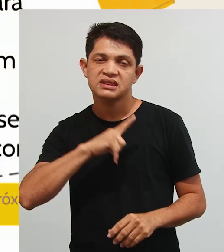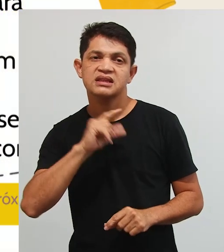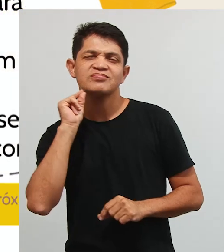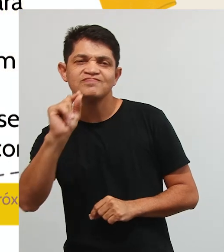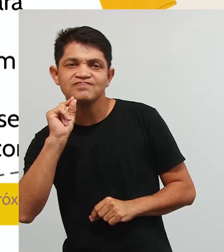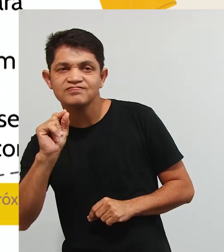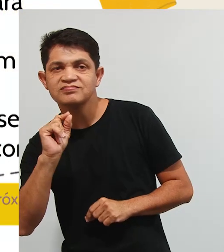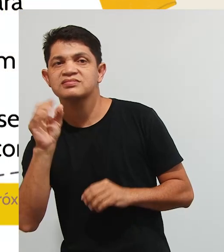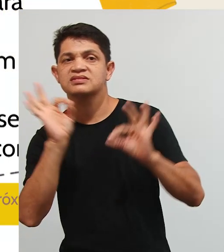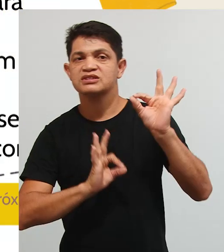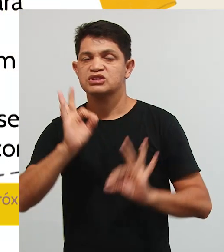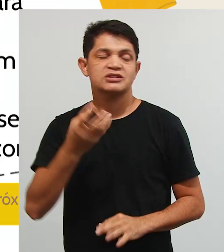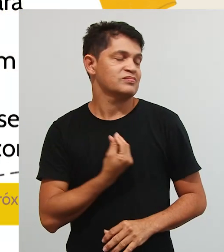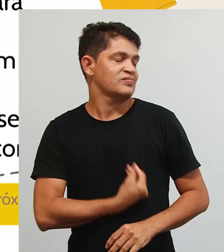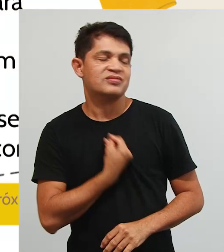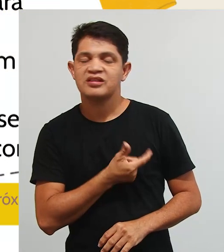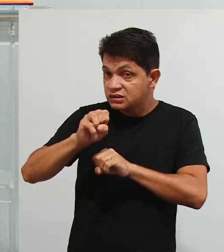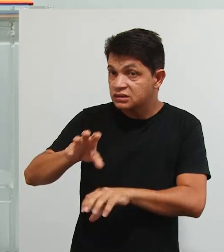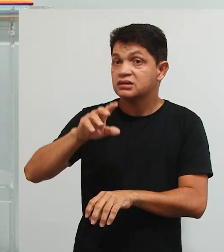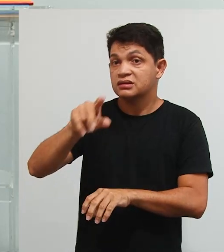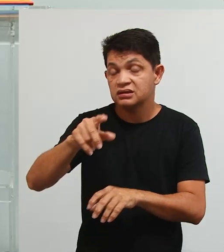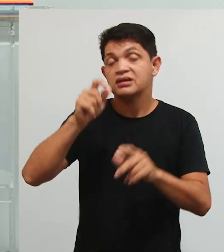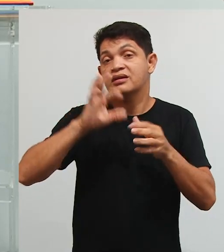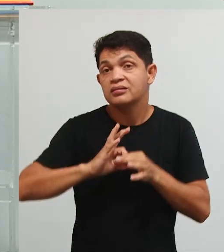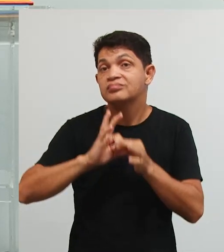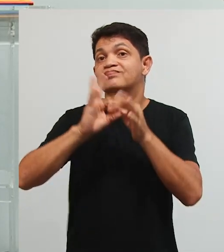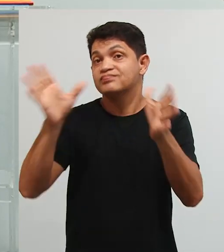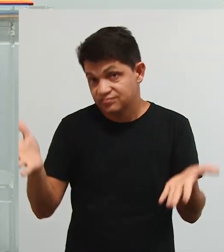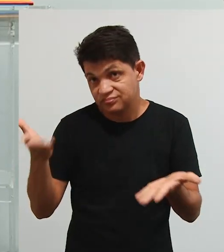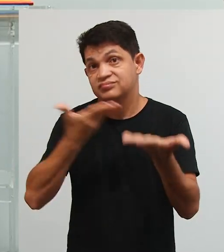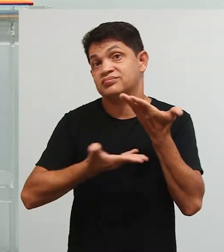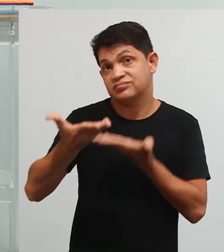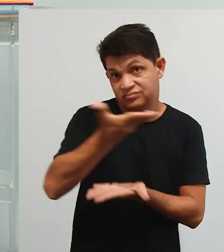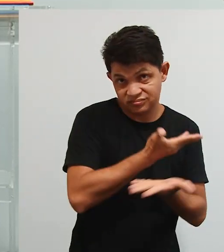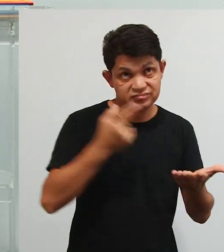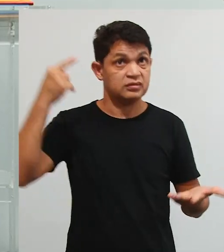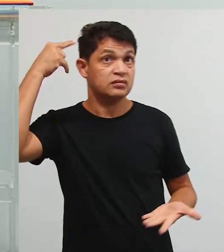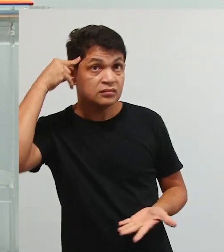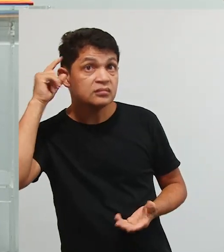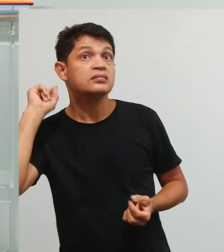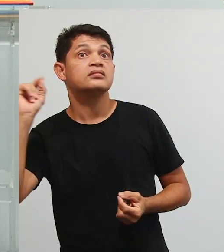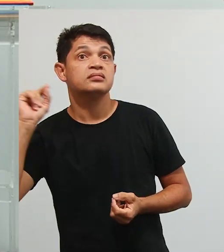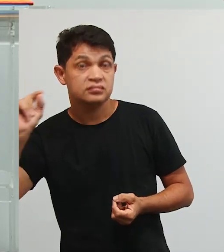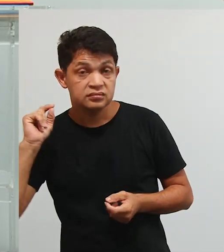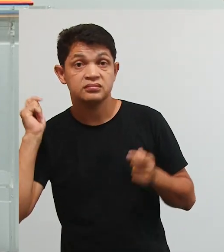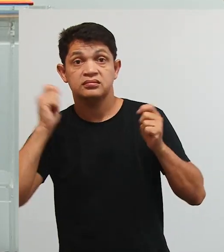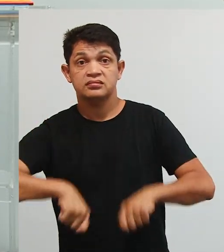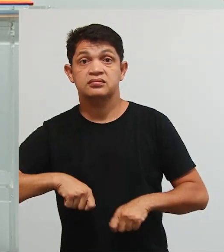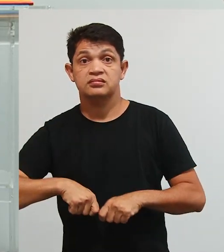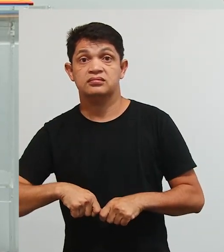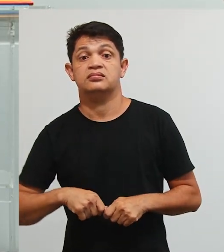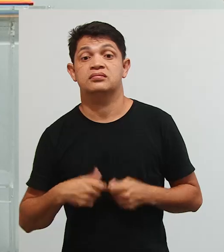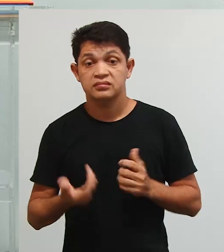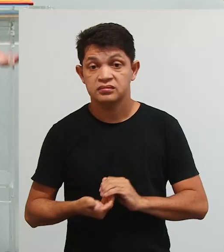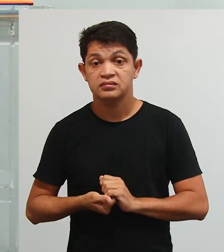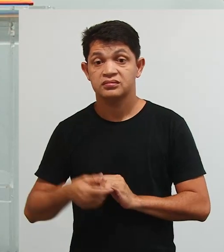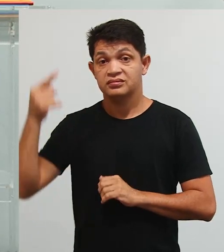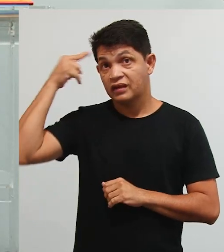resultado, que é o meu produto, vai ser um serviço, e esse serviço vai ser um curso de orientação para pais e responsáveis de